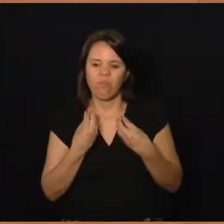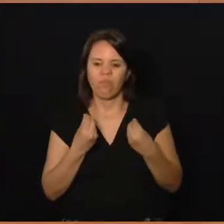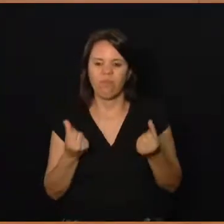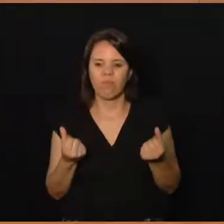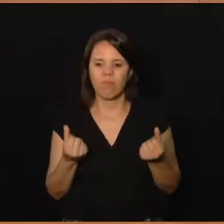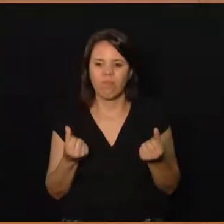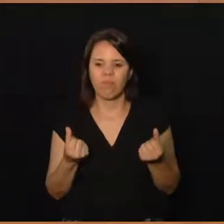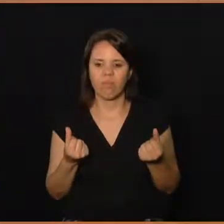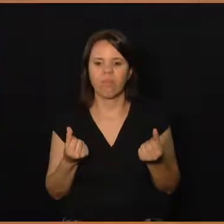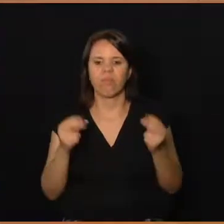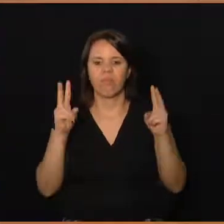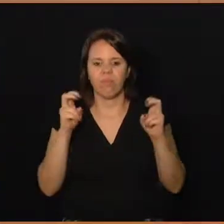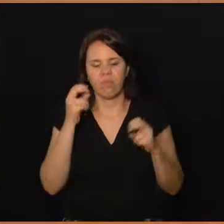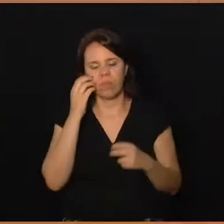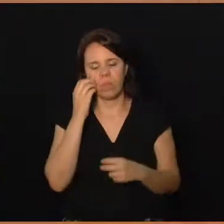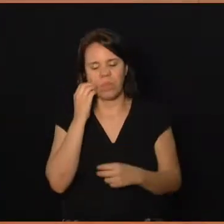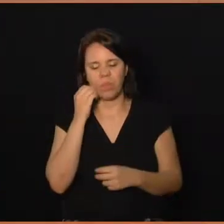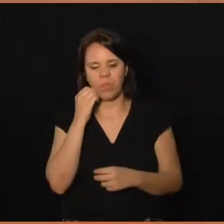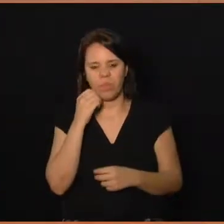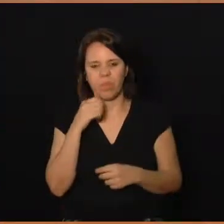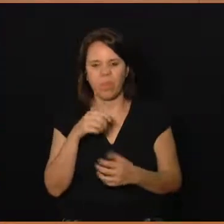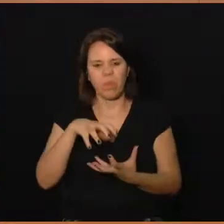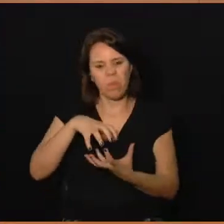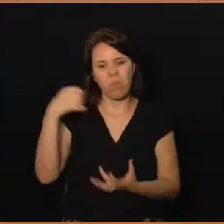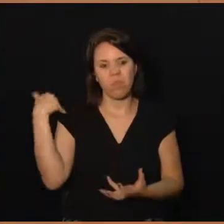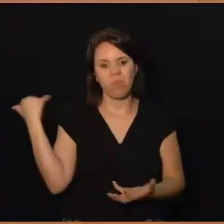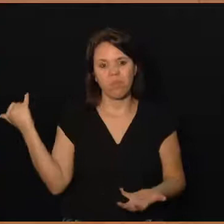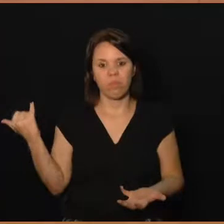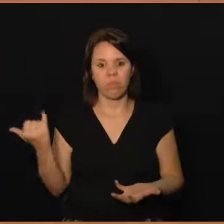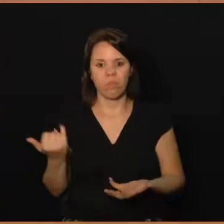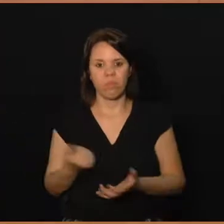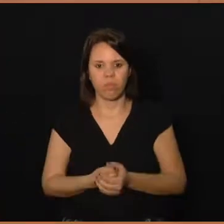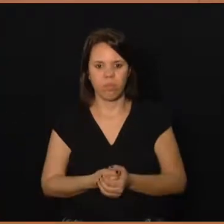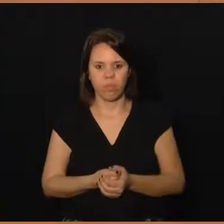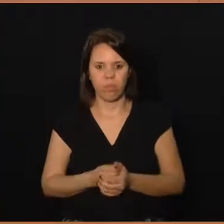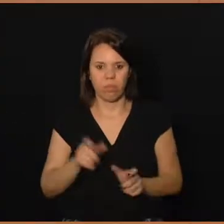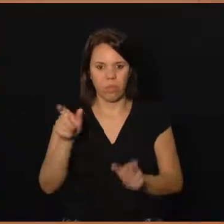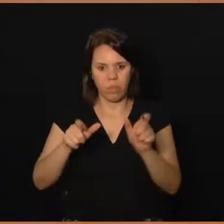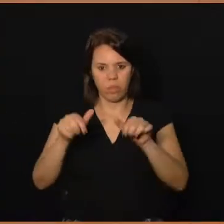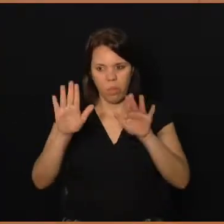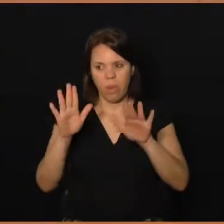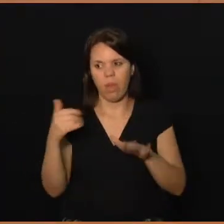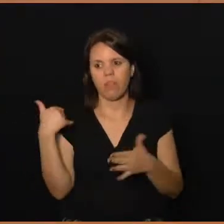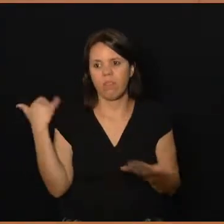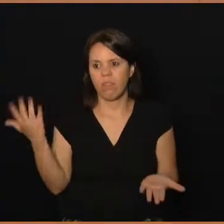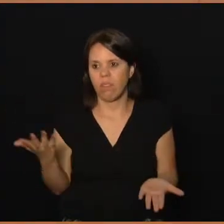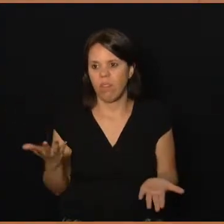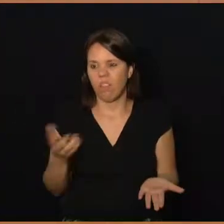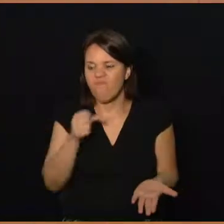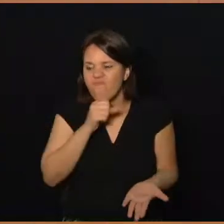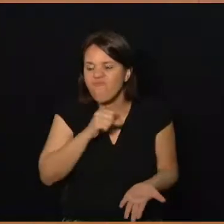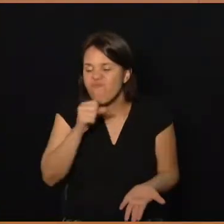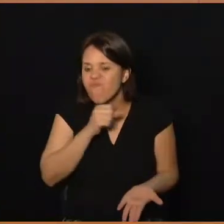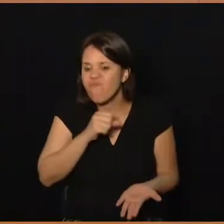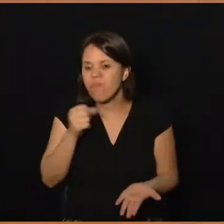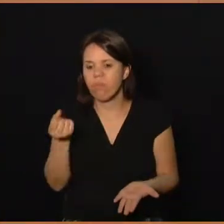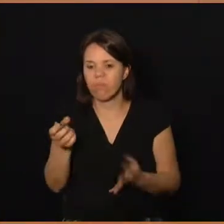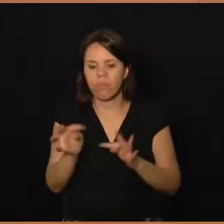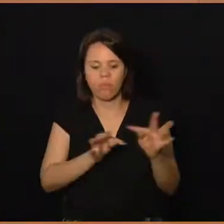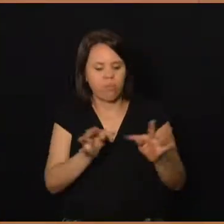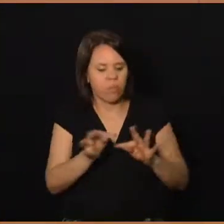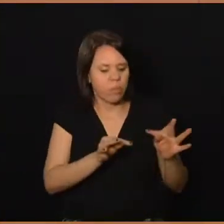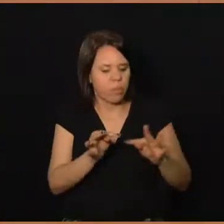sensibilizei com essa questão, né, de idosos, pessoas com mais idade, buscando